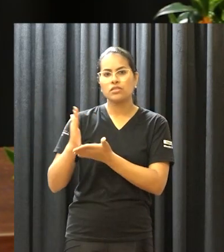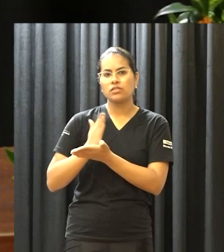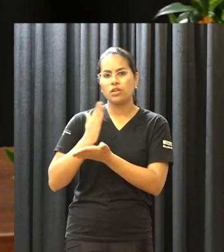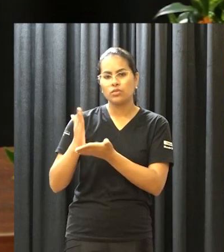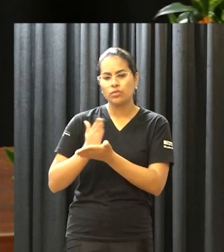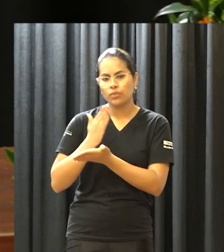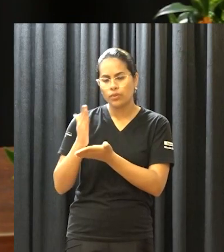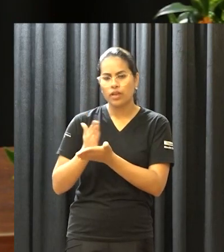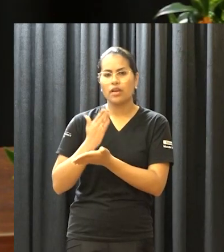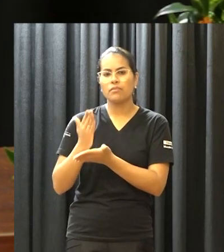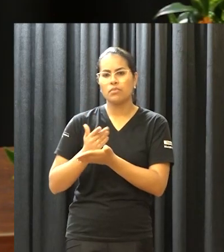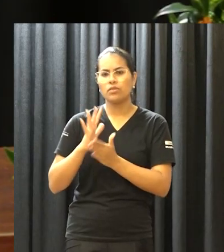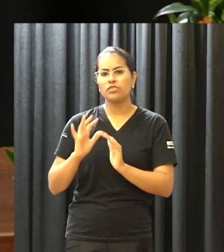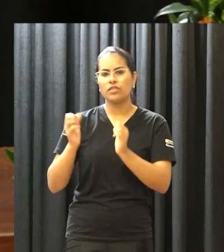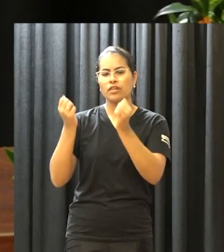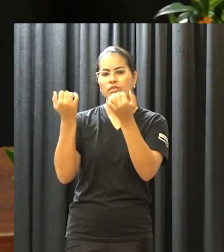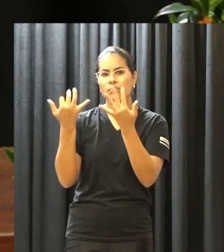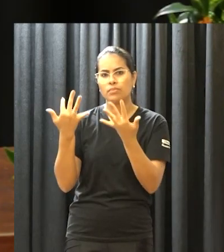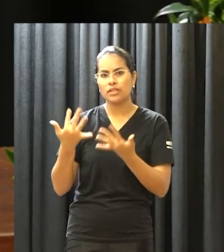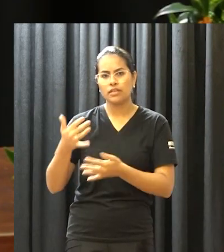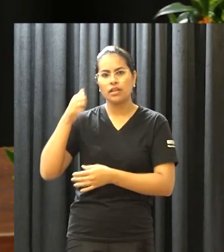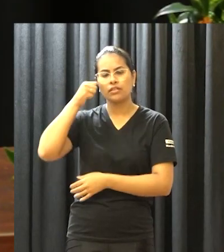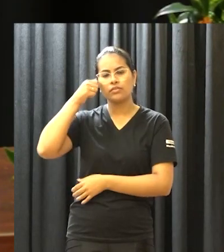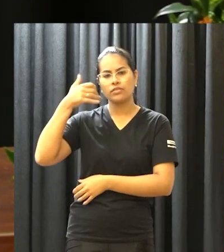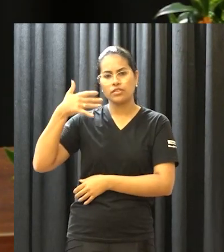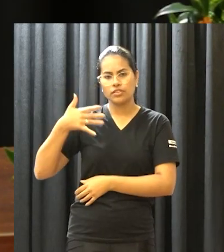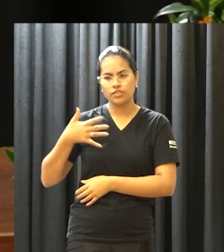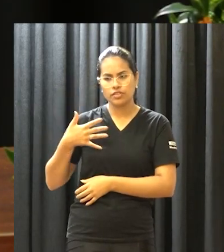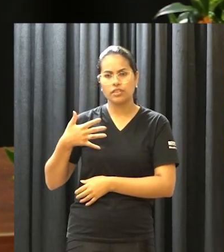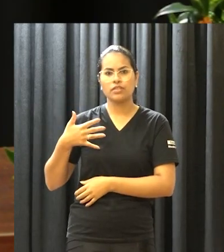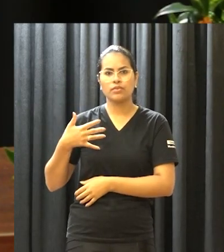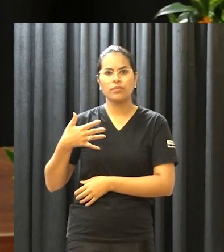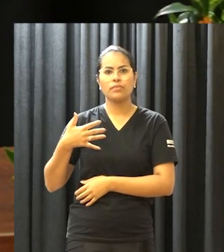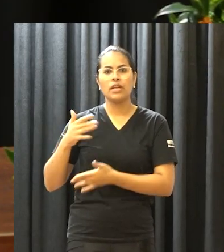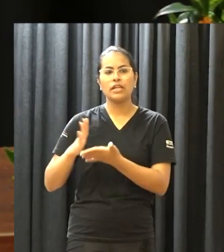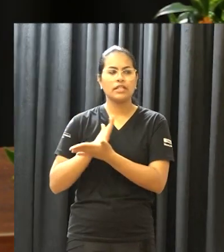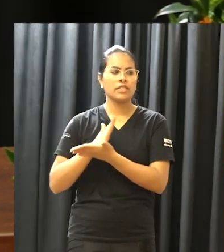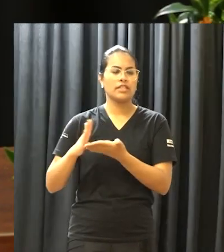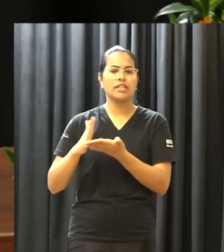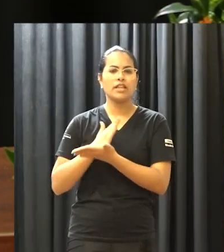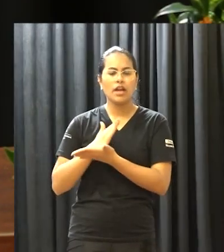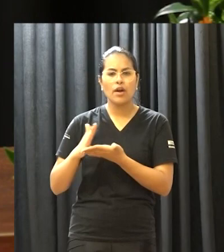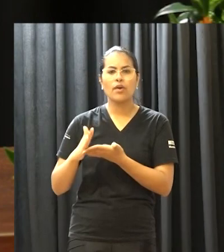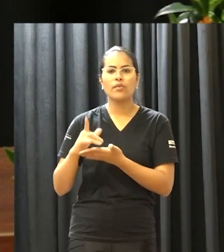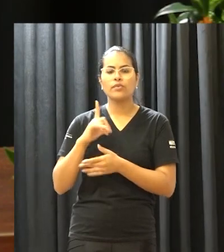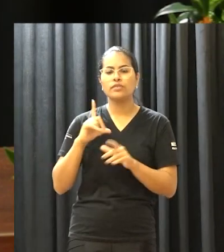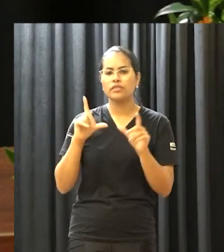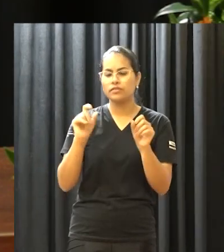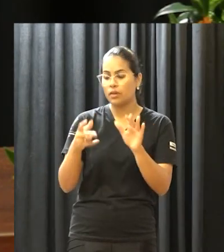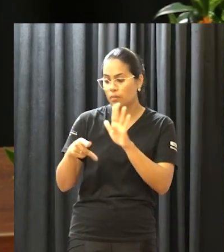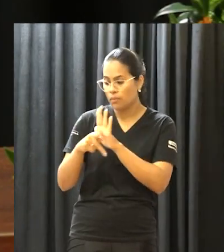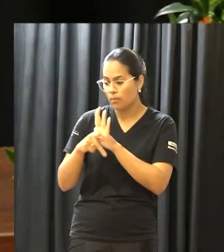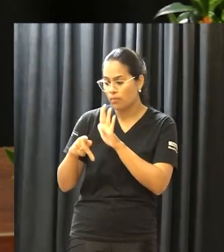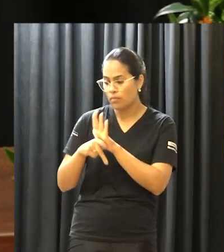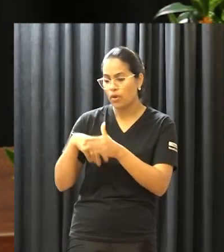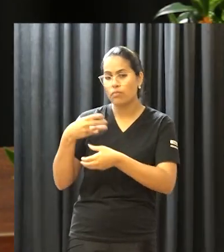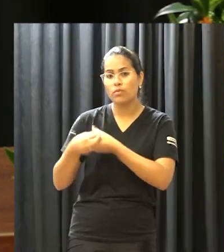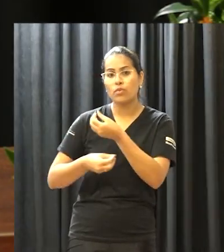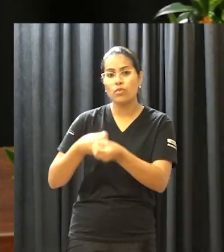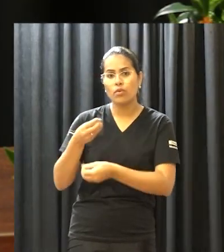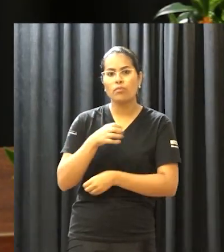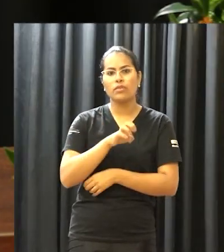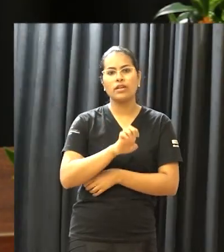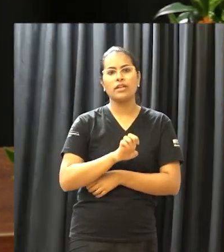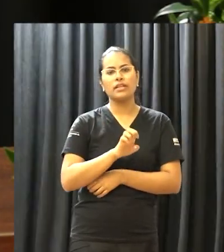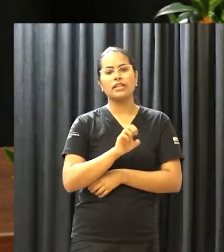foram transcritos, né? Gravados em áudio e transcritos, e o outro foram escrever gravados. E o que é